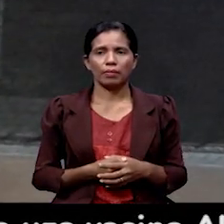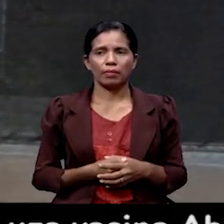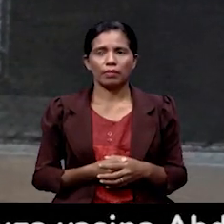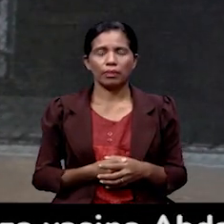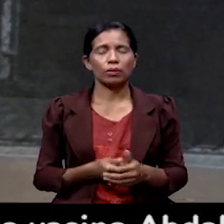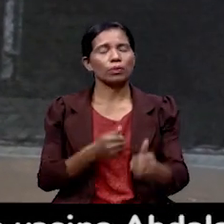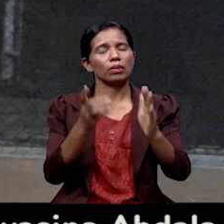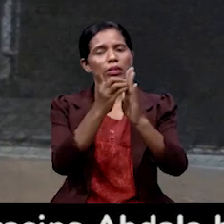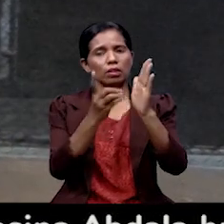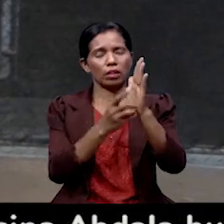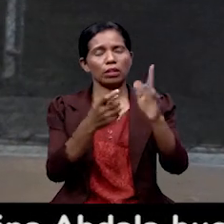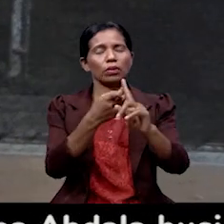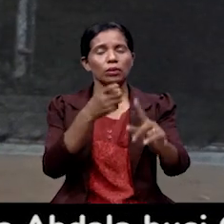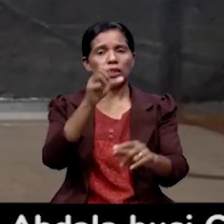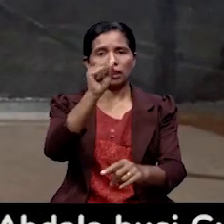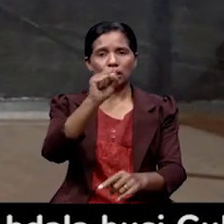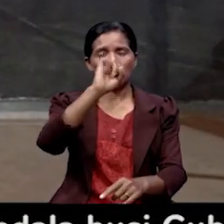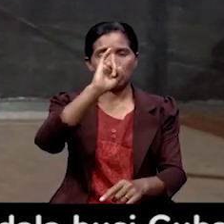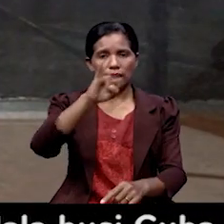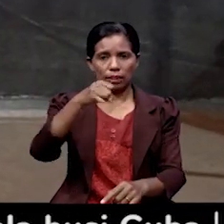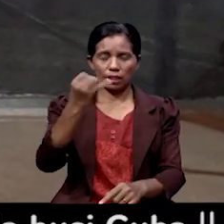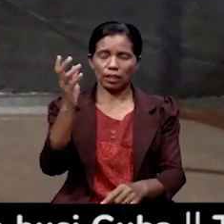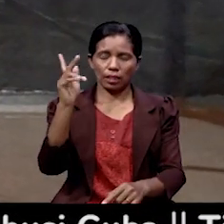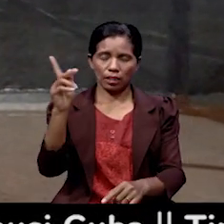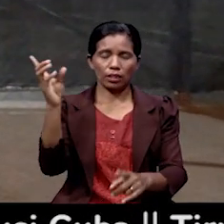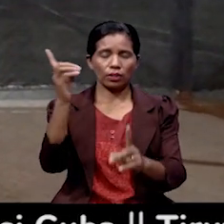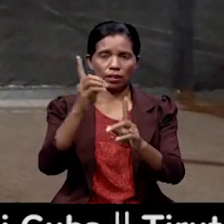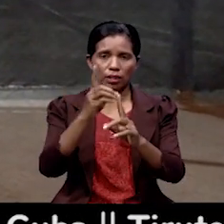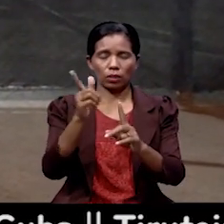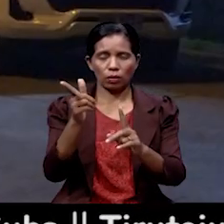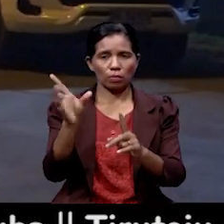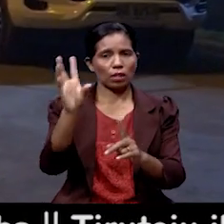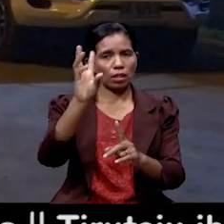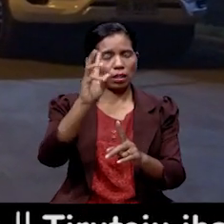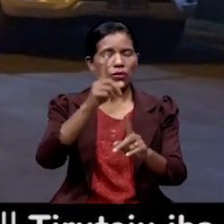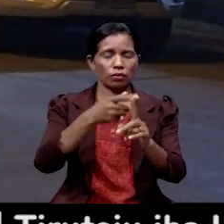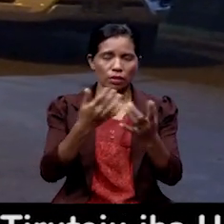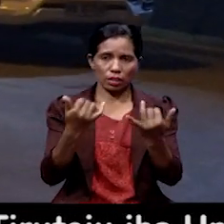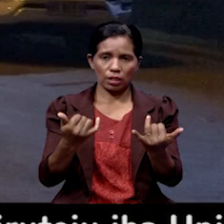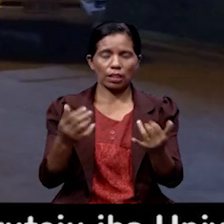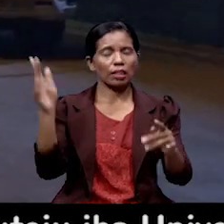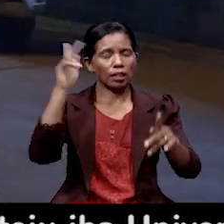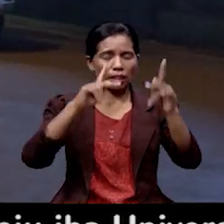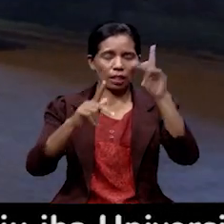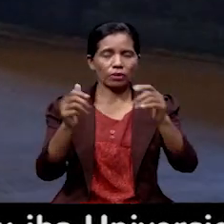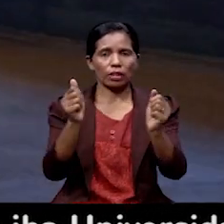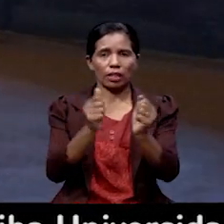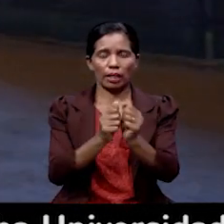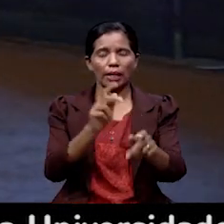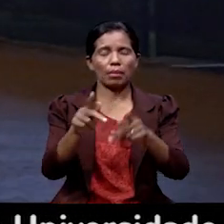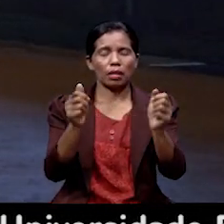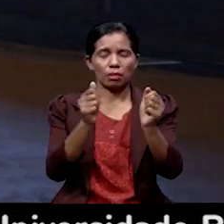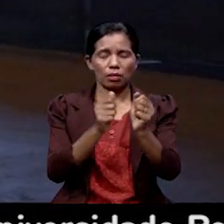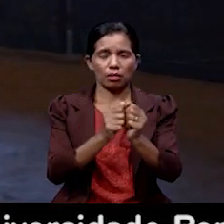Tuir dadu susi sentru integrado gestão crise toloron ruanulu resinem fulane caso cumulativo liurihun sanulu